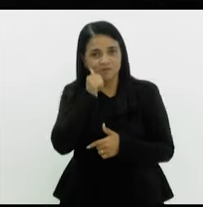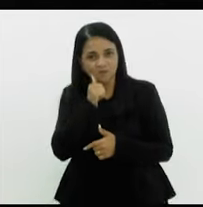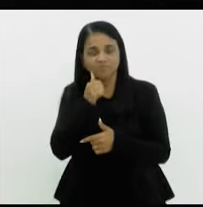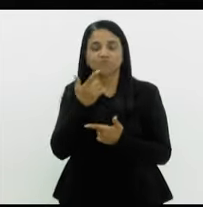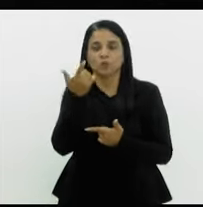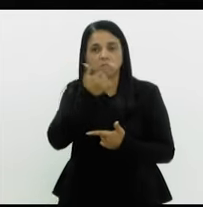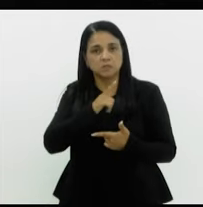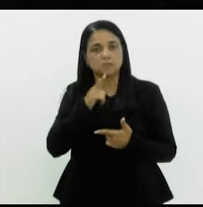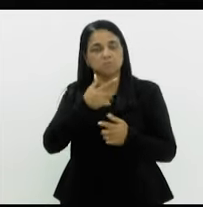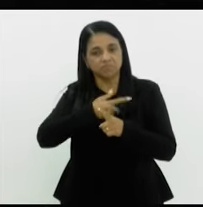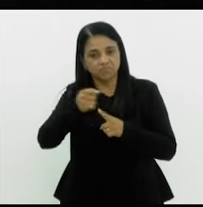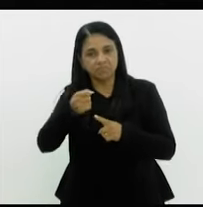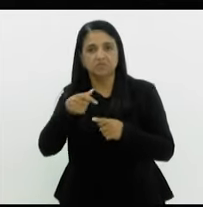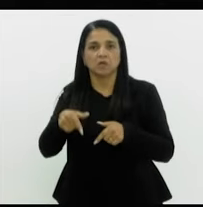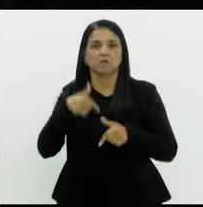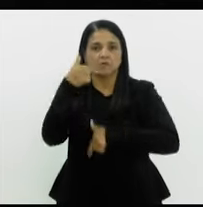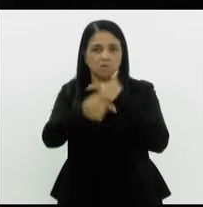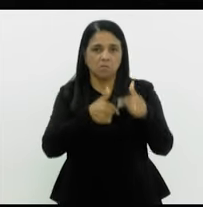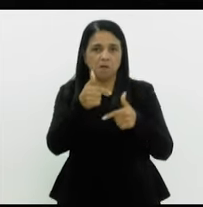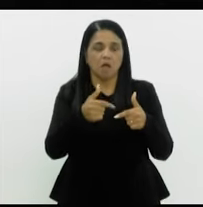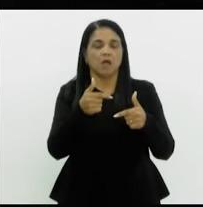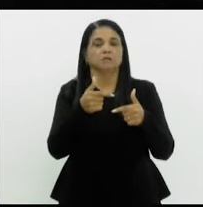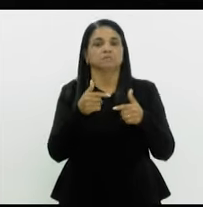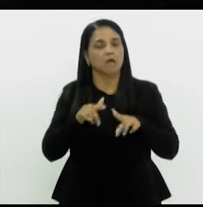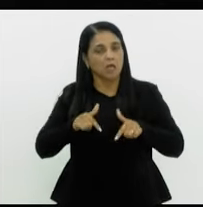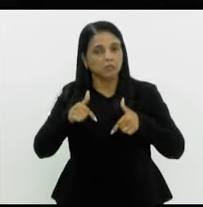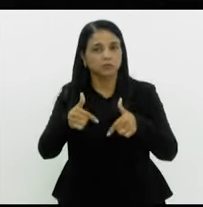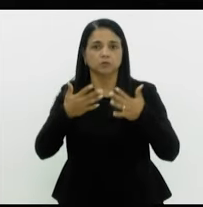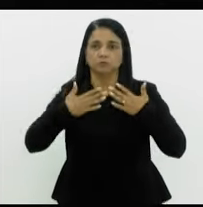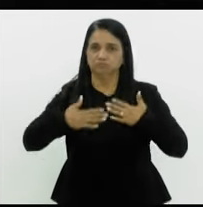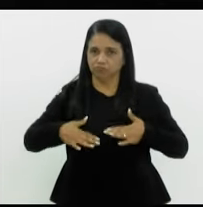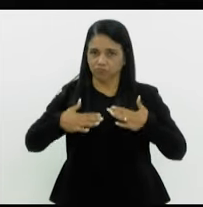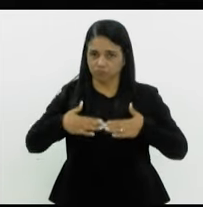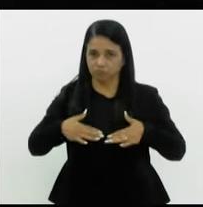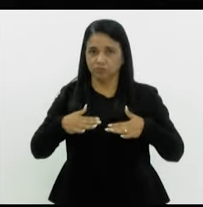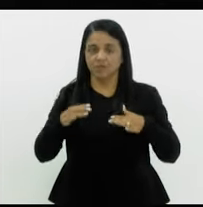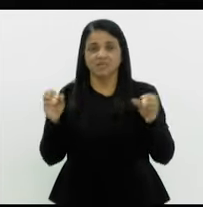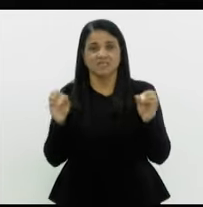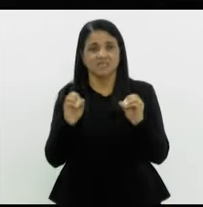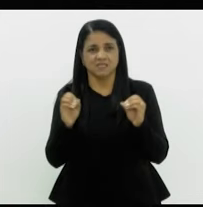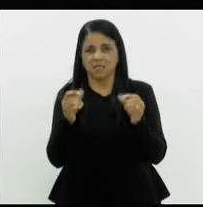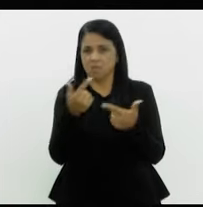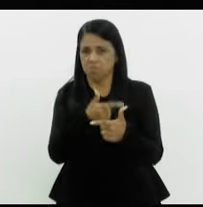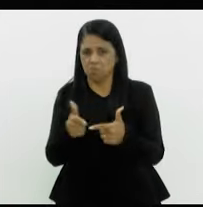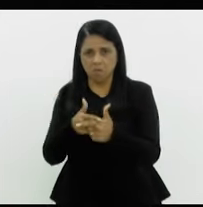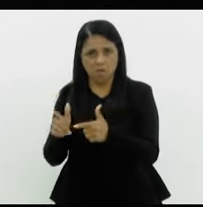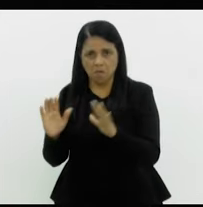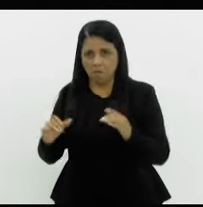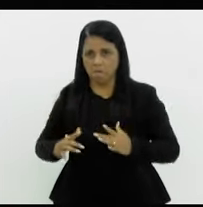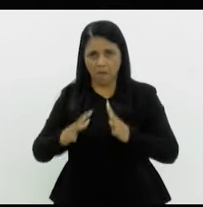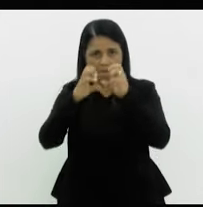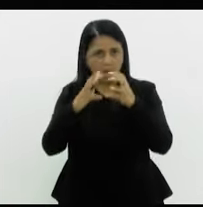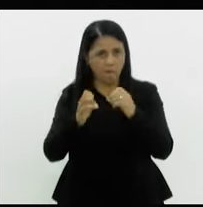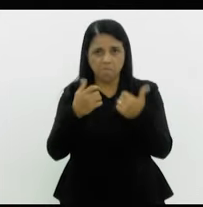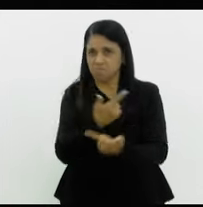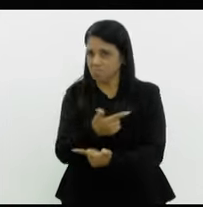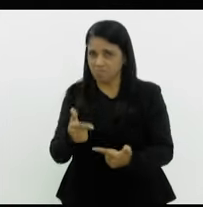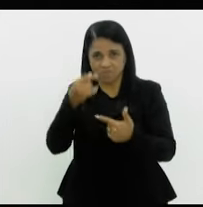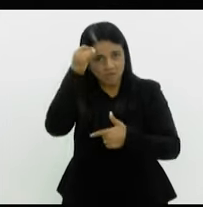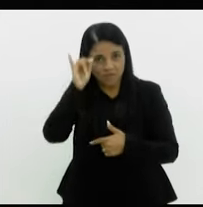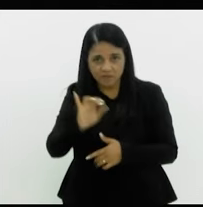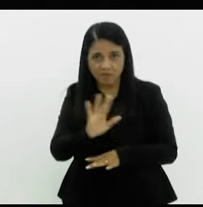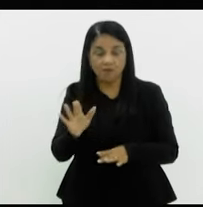seu trabalho dentro de uma atitude pacífica e resiliente que, não sem muita luta, é característica